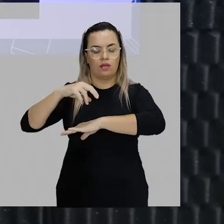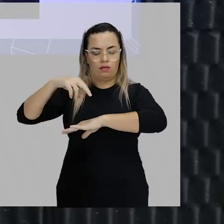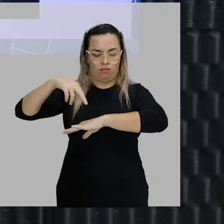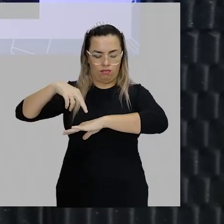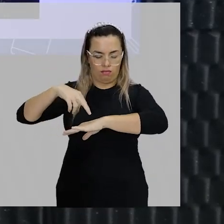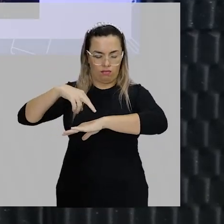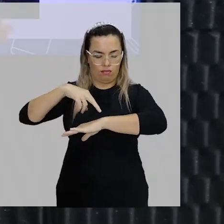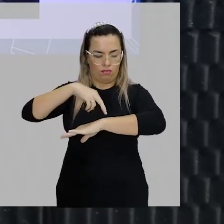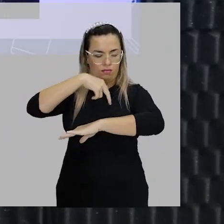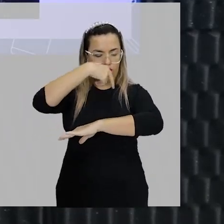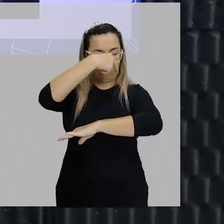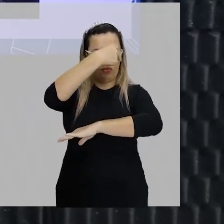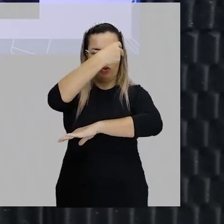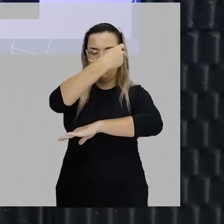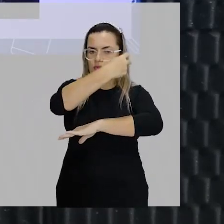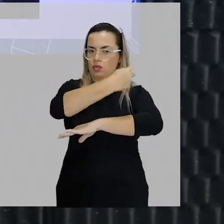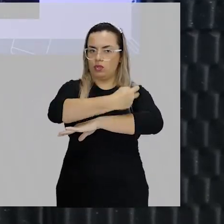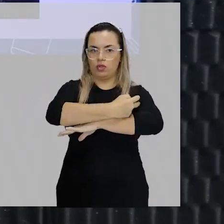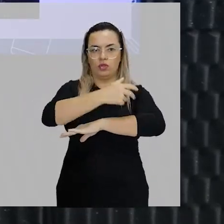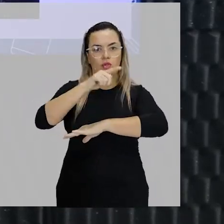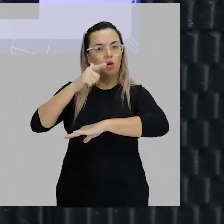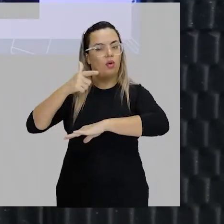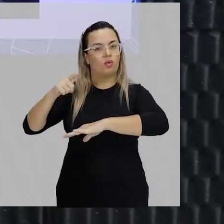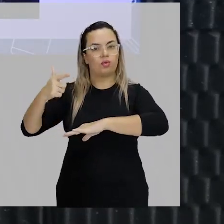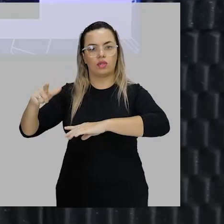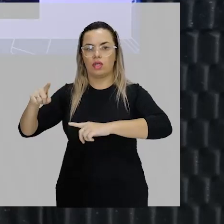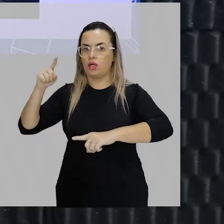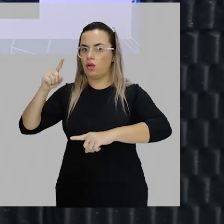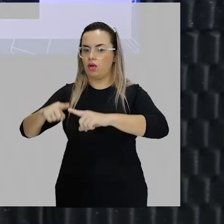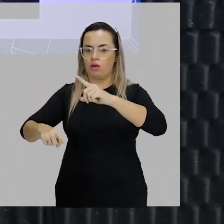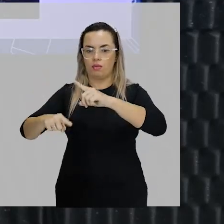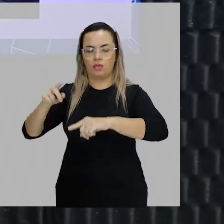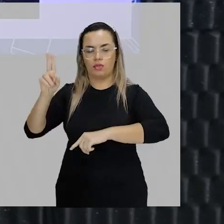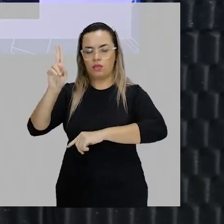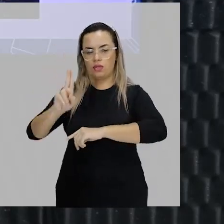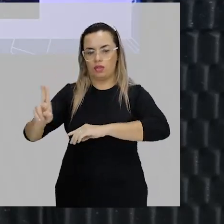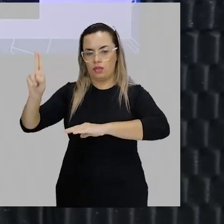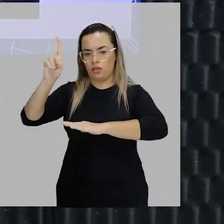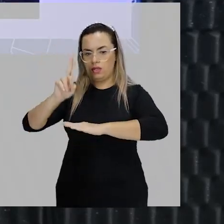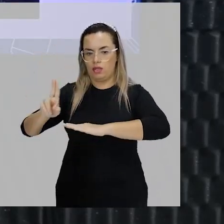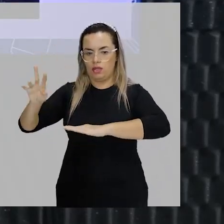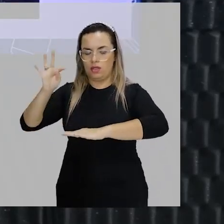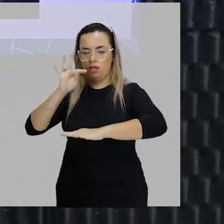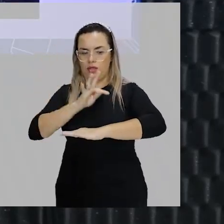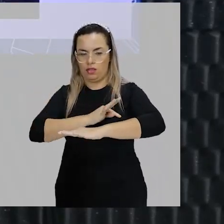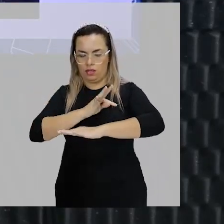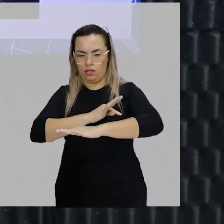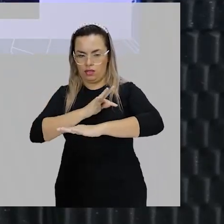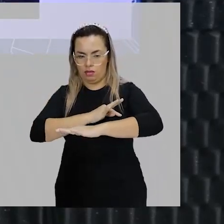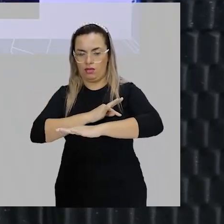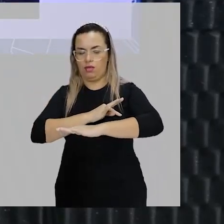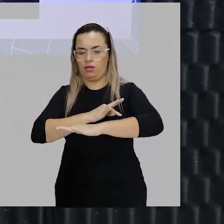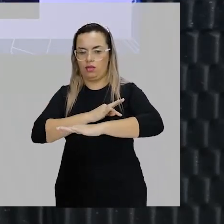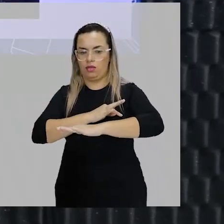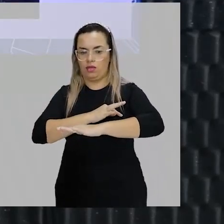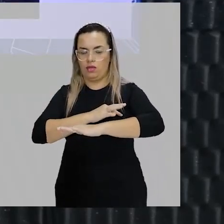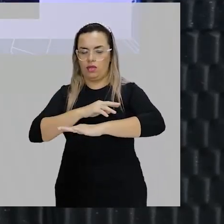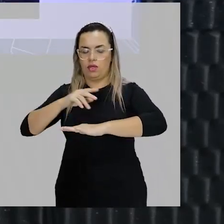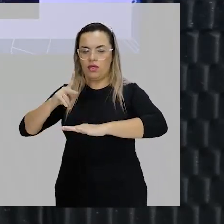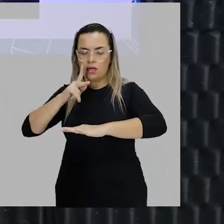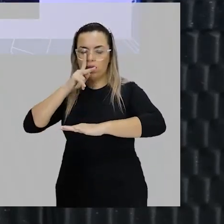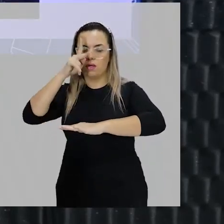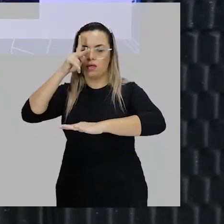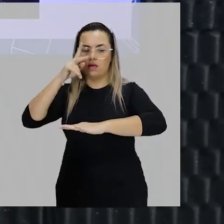Aqui sem o auxílio de nenhum tipo de equipamento. Ela, a técnica e a impulsão. Existem